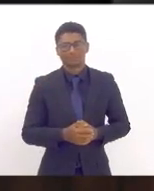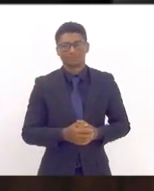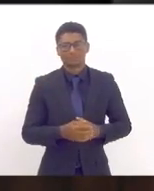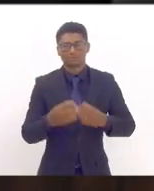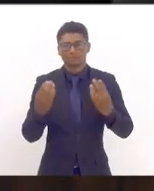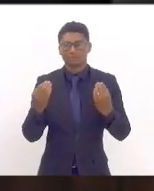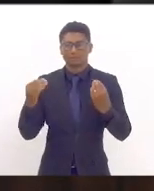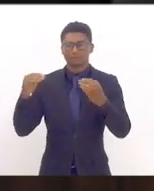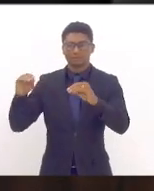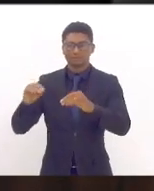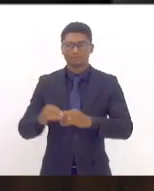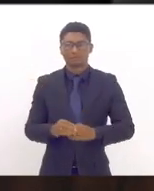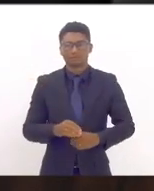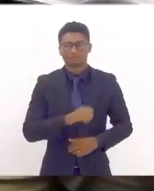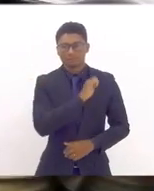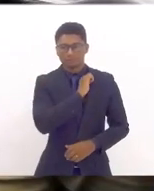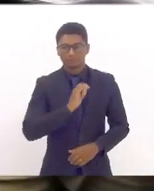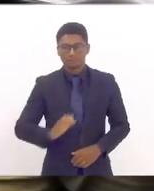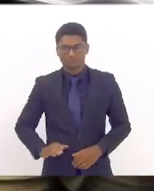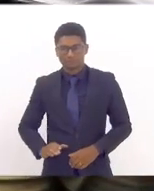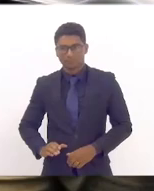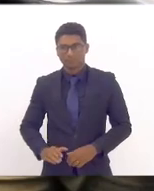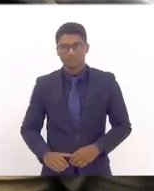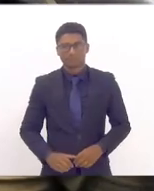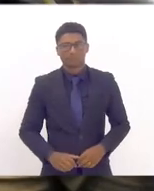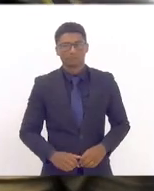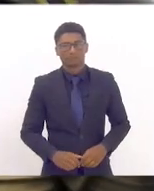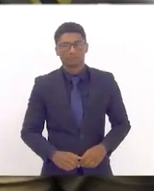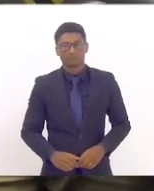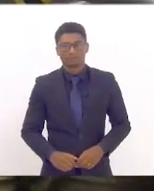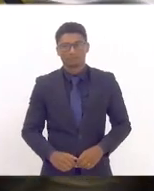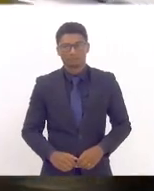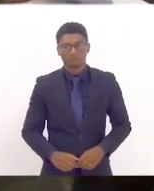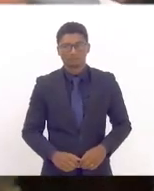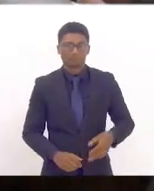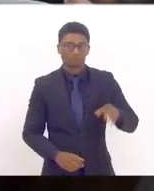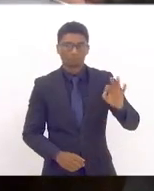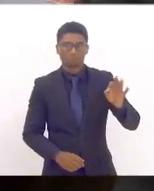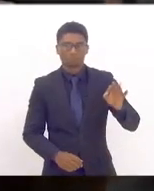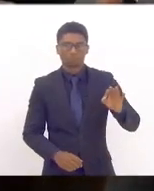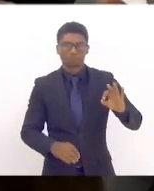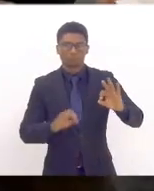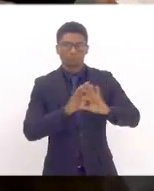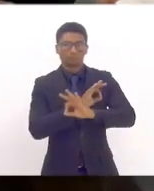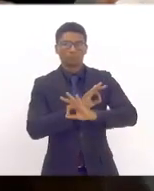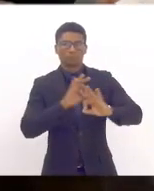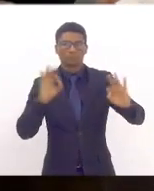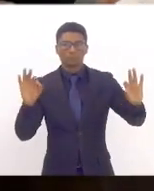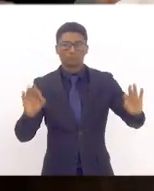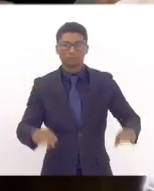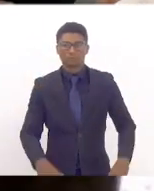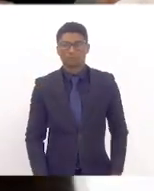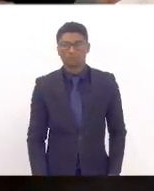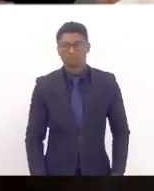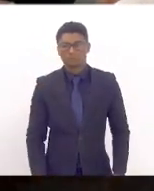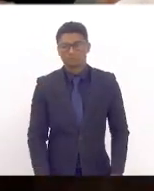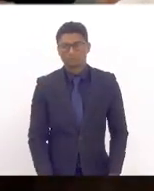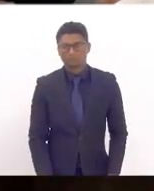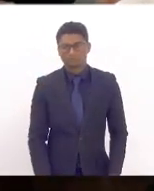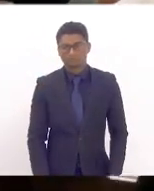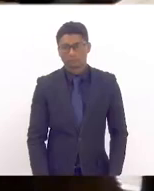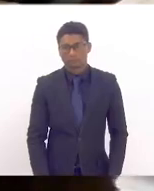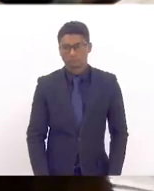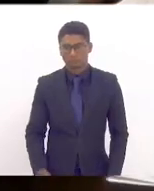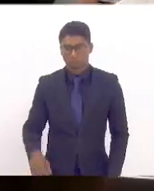a autoria do Siciliano é uma é um prazer consultar autoria do presidente André siciliano e